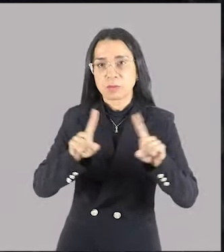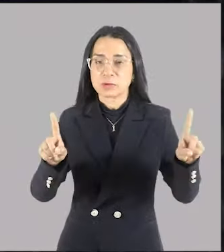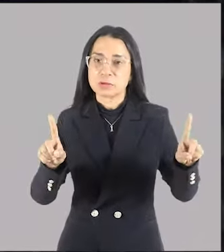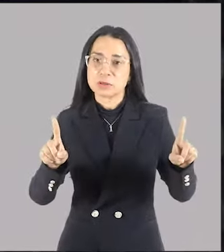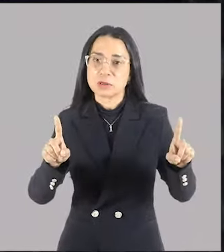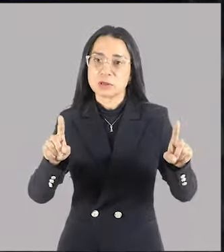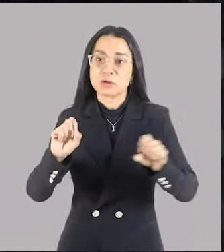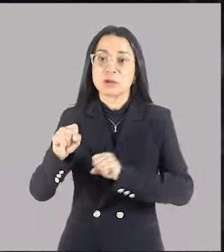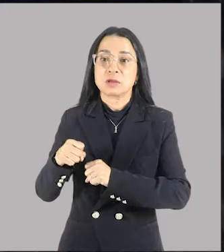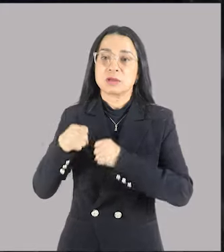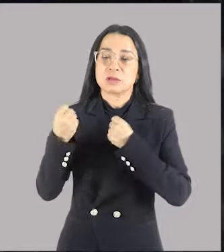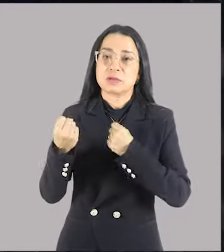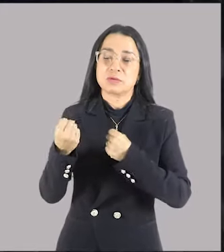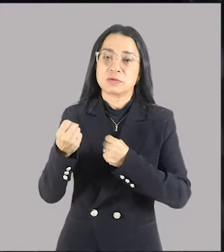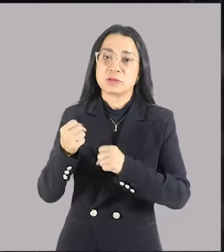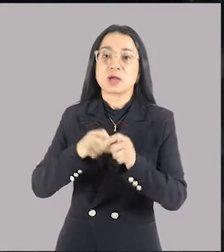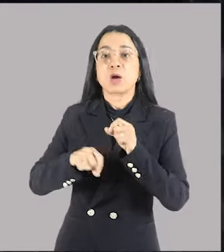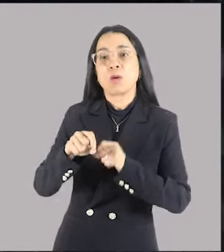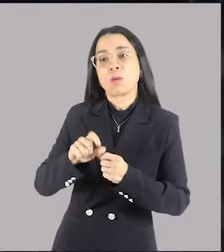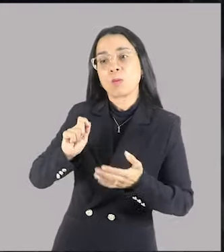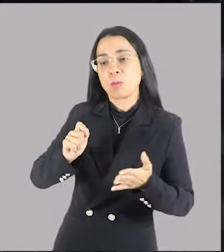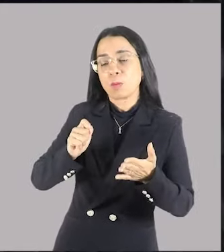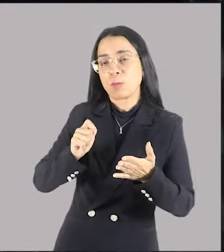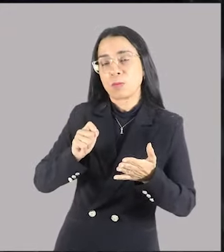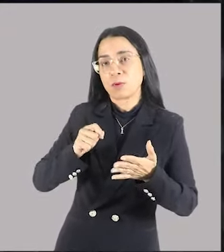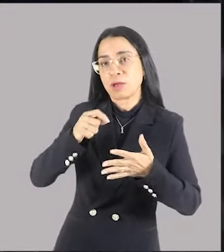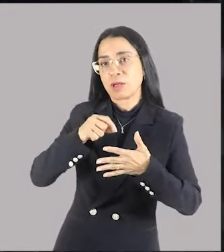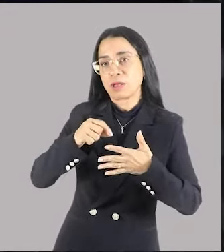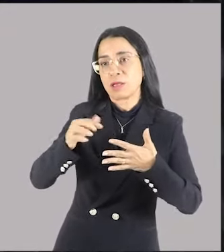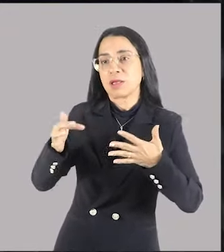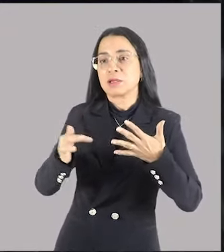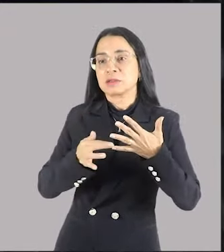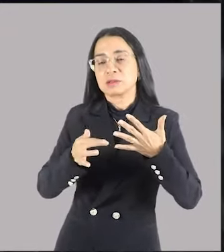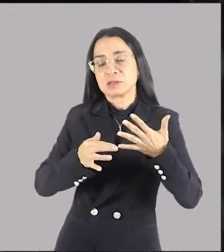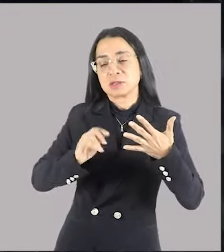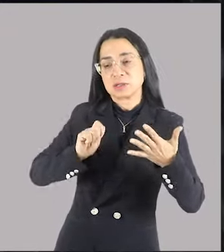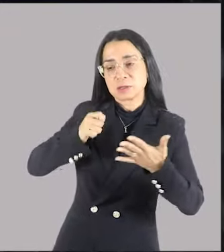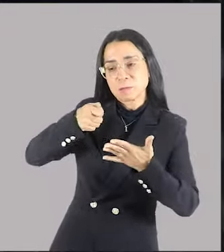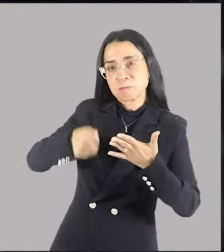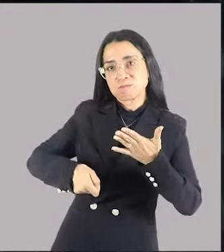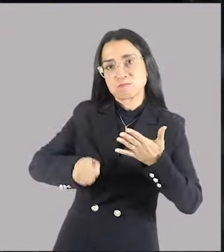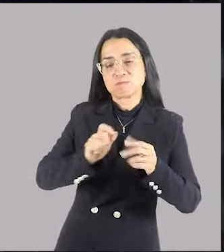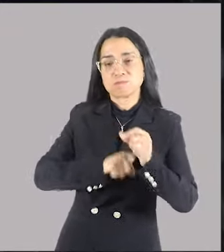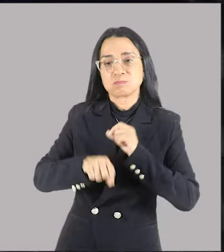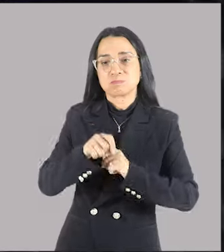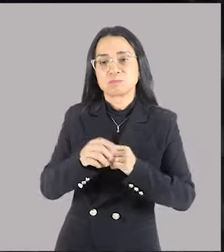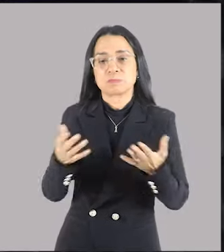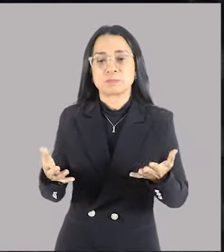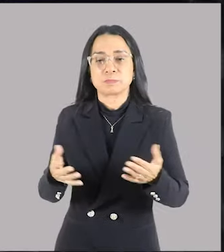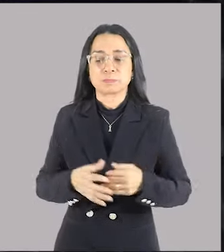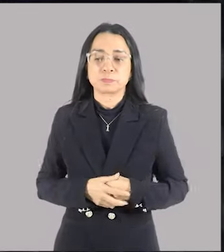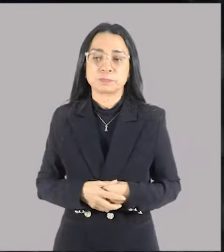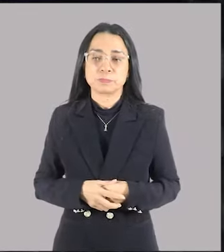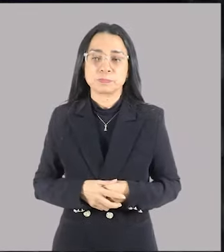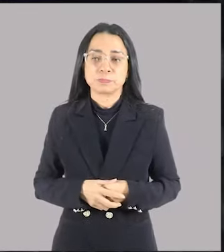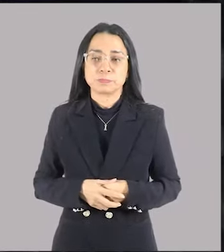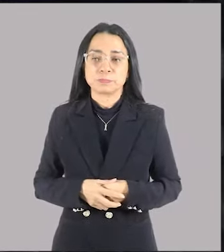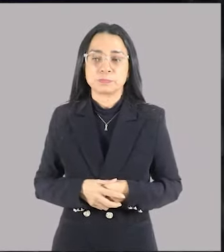defesa ou por sentença judicial transitada em julgado perfeito que obviamente também dentro desse processo